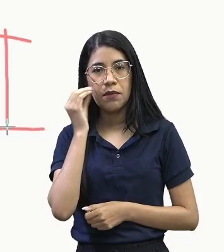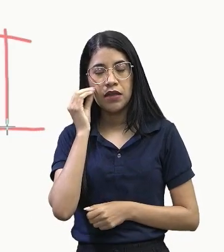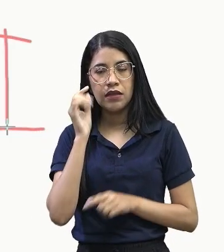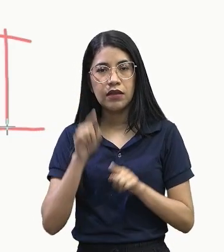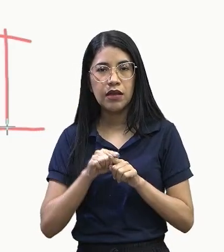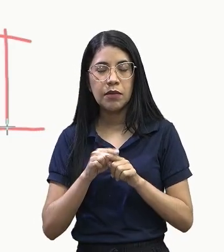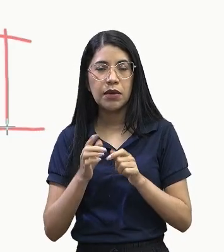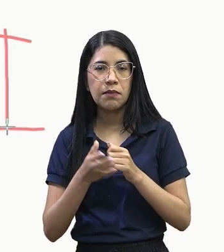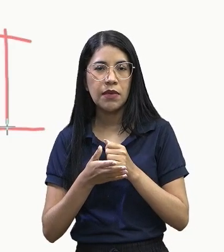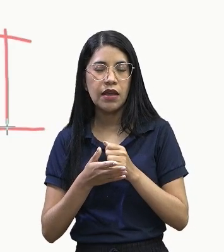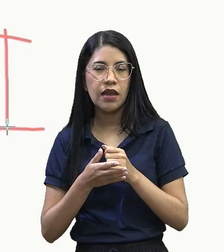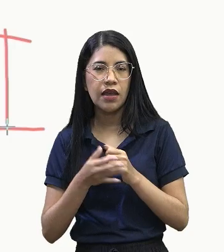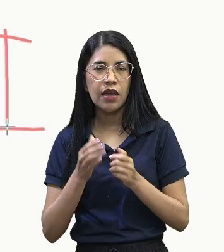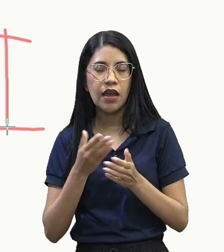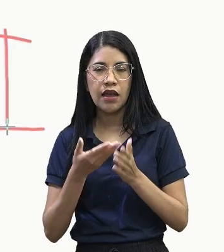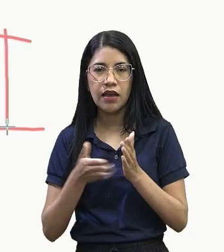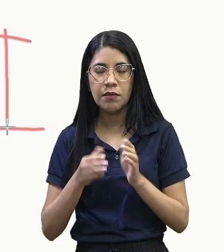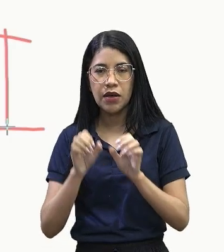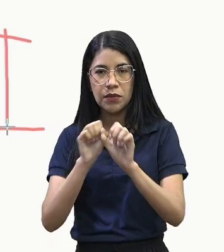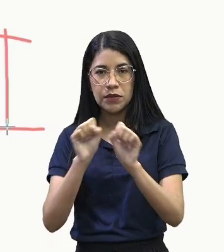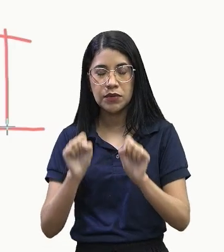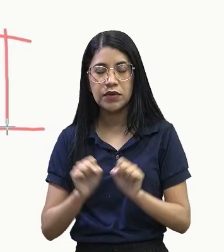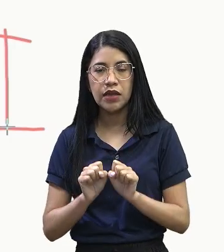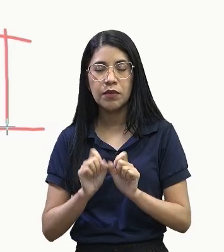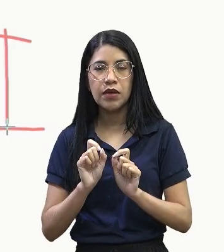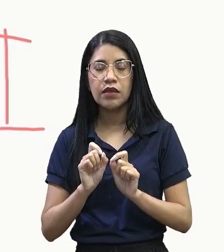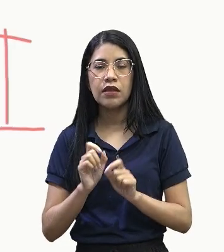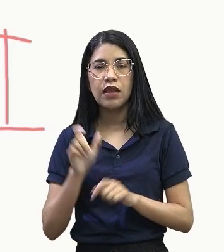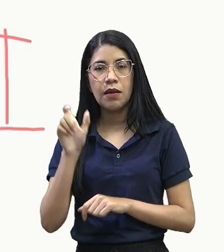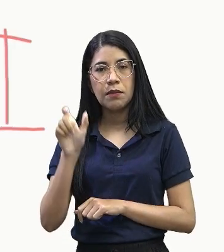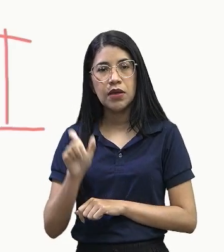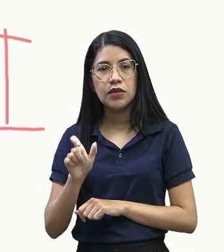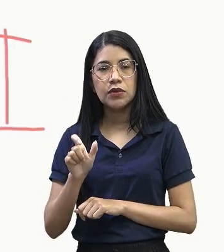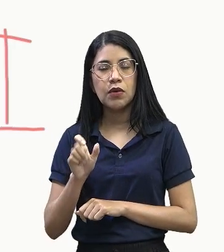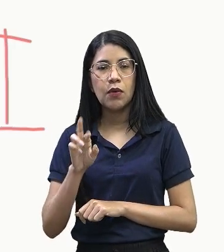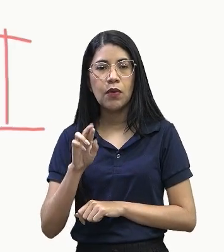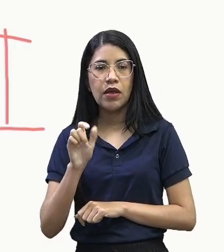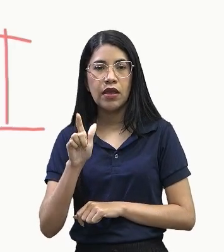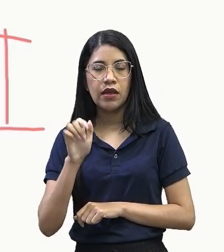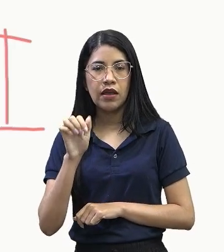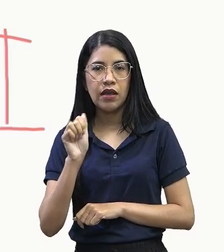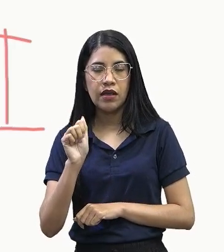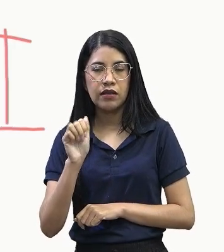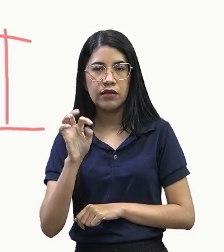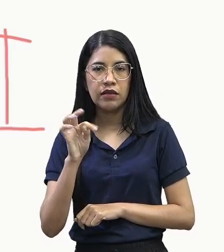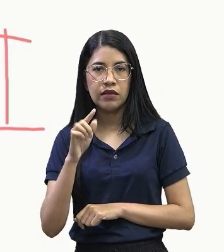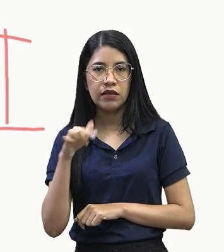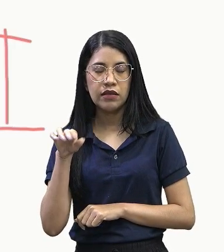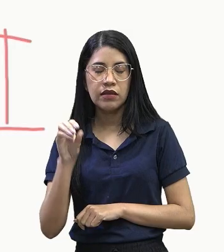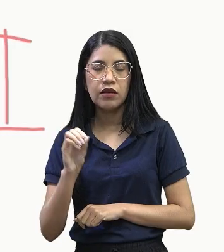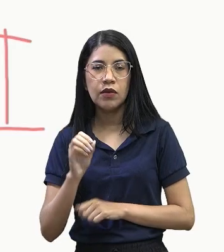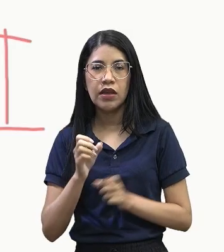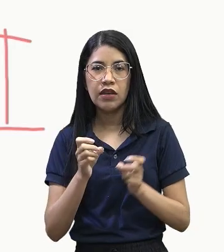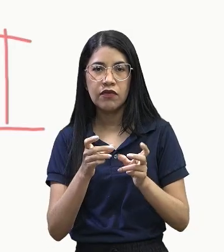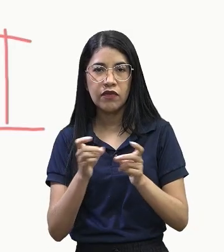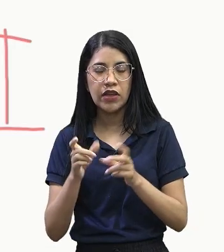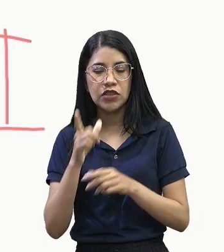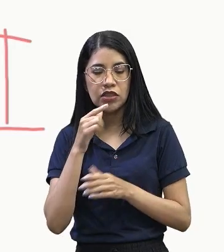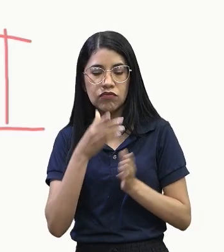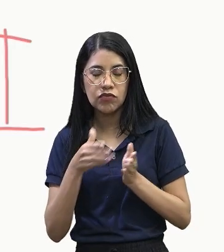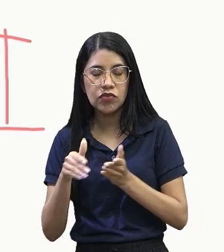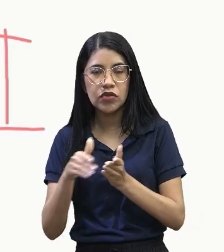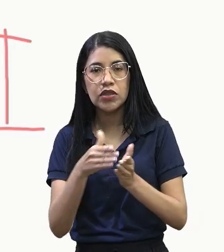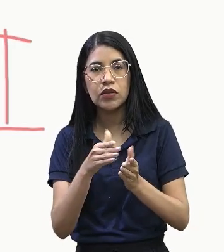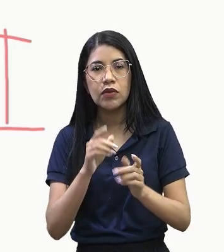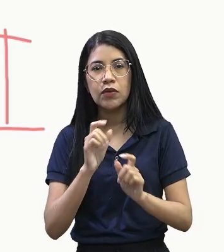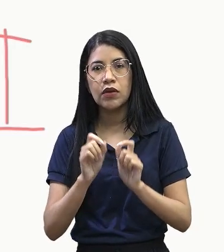basicamente, furar esse sistema, estava aqui a figura do regatão. do comerciante dos rios, que